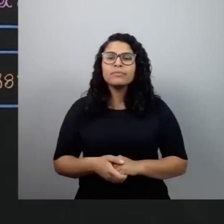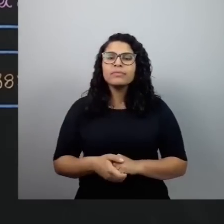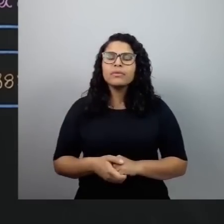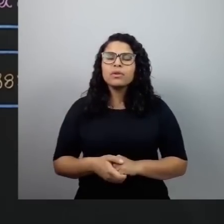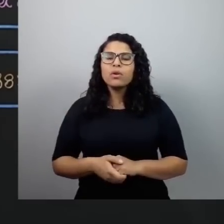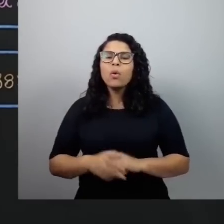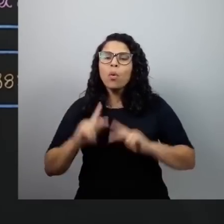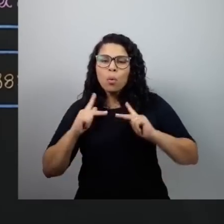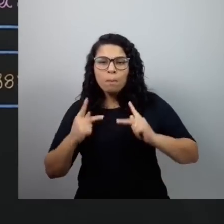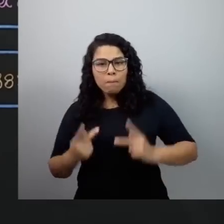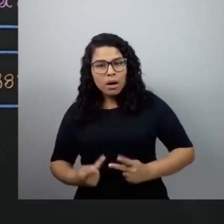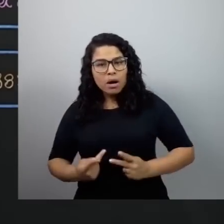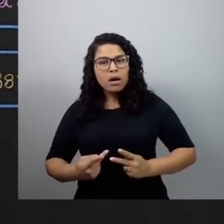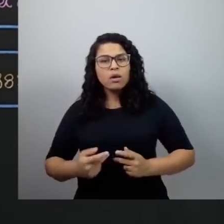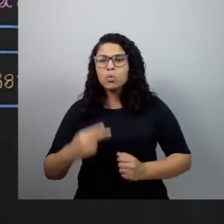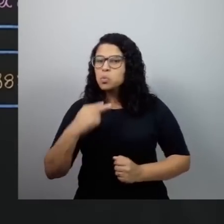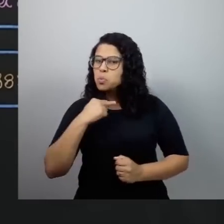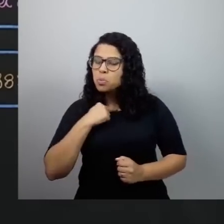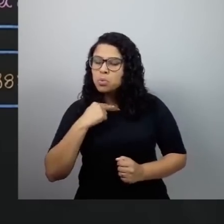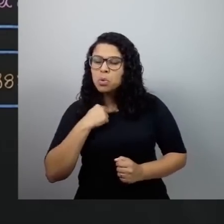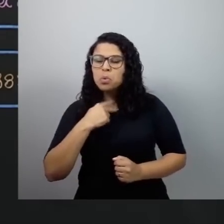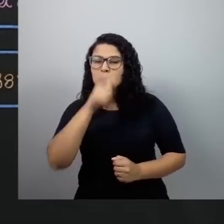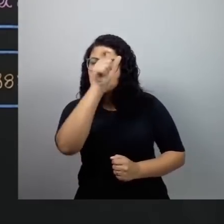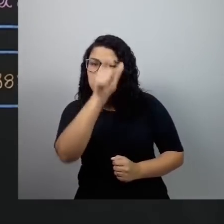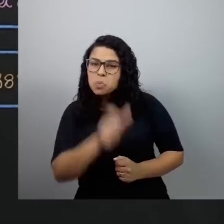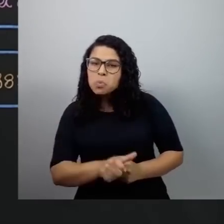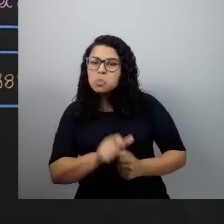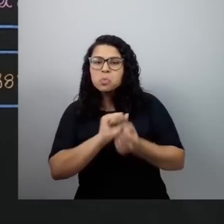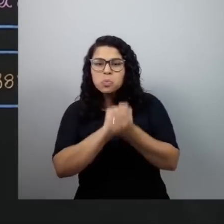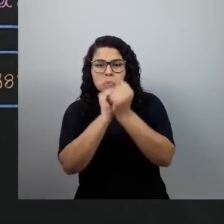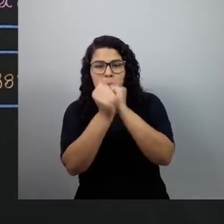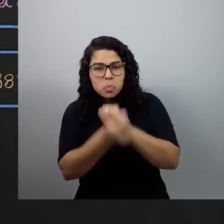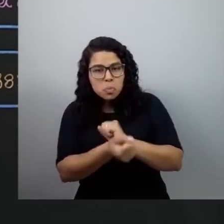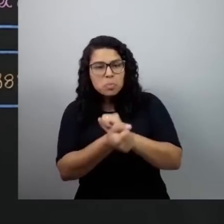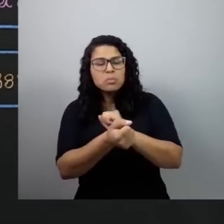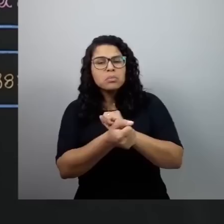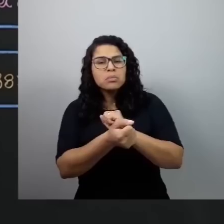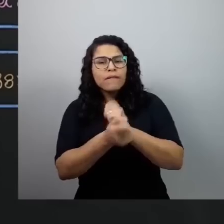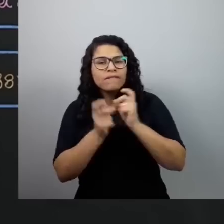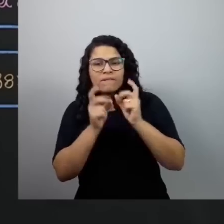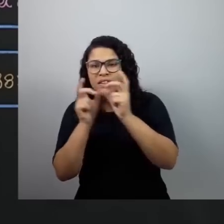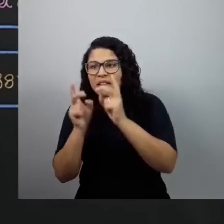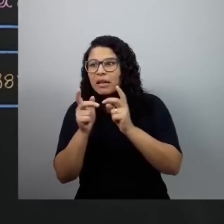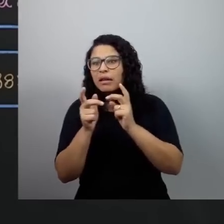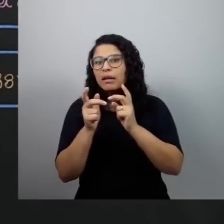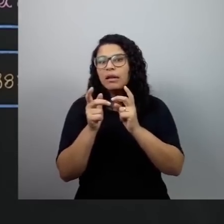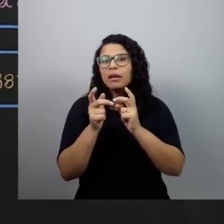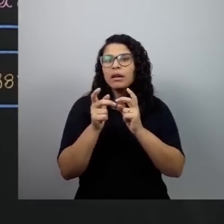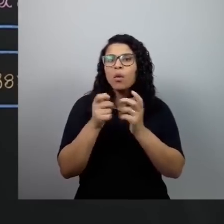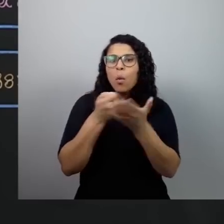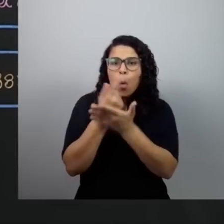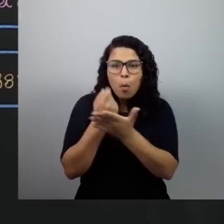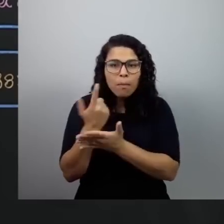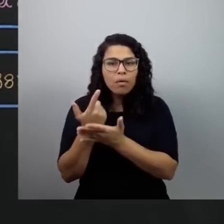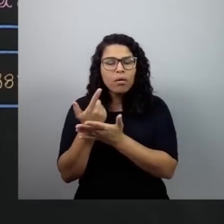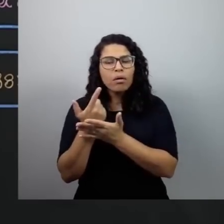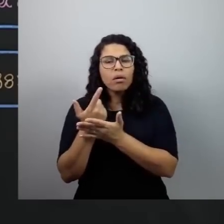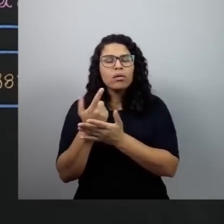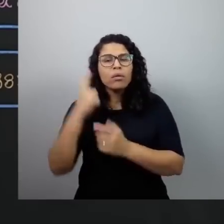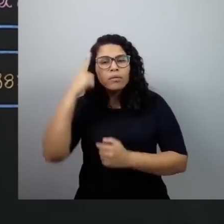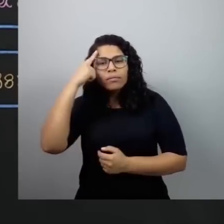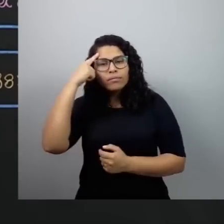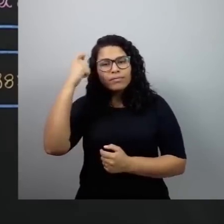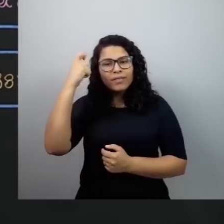mais humanitária, que não admite que um ser humano possua outro, ele tem a ver com uma mudança filosófica